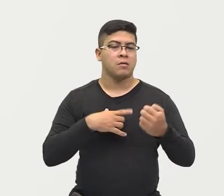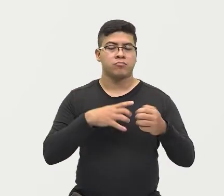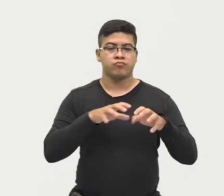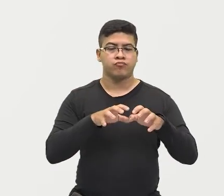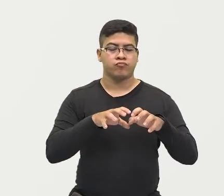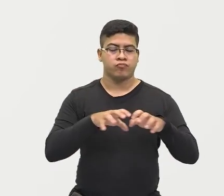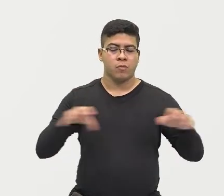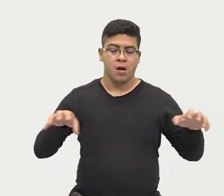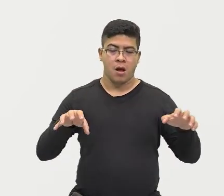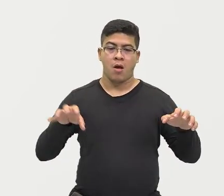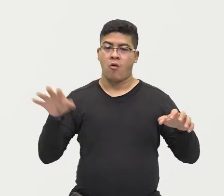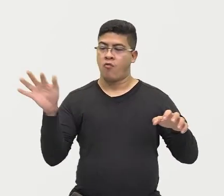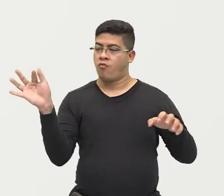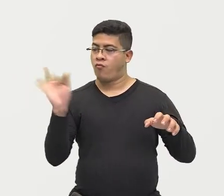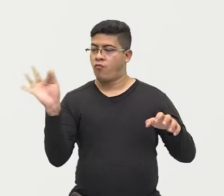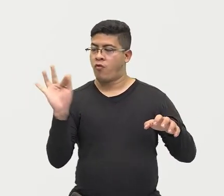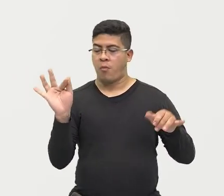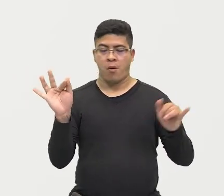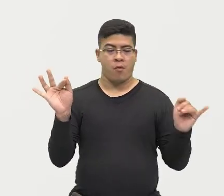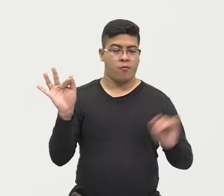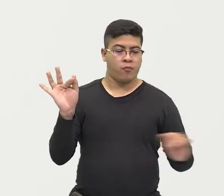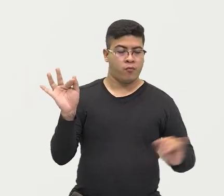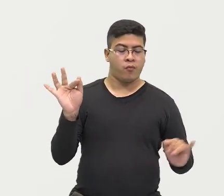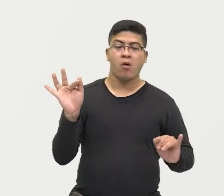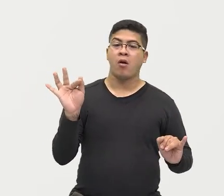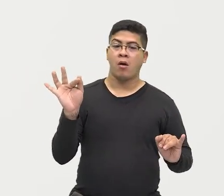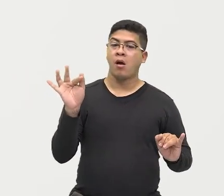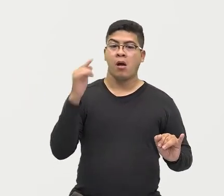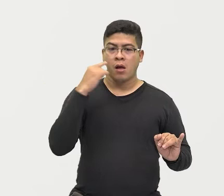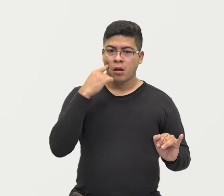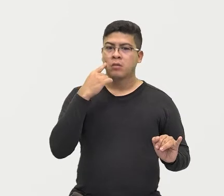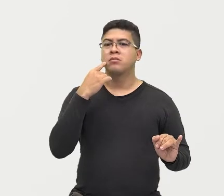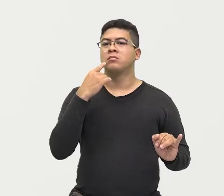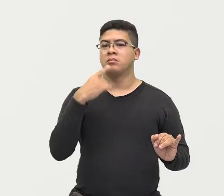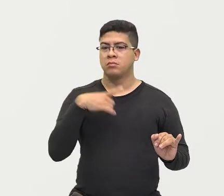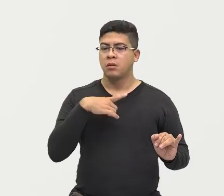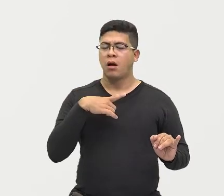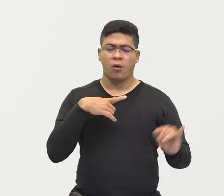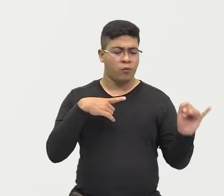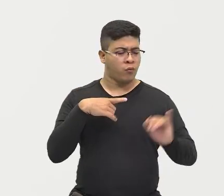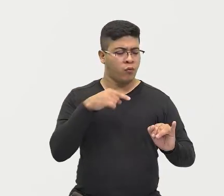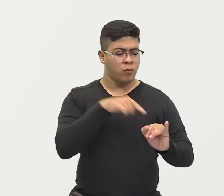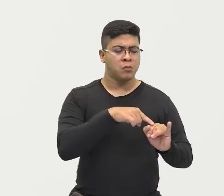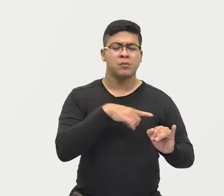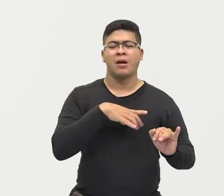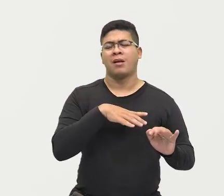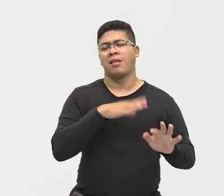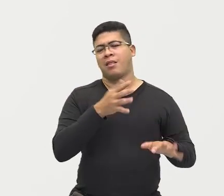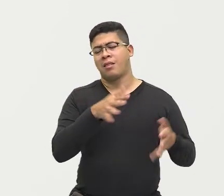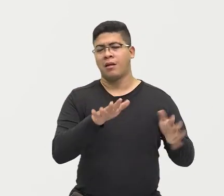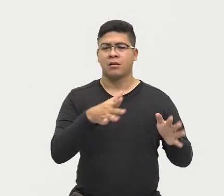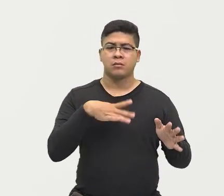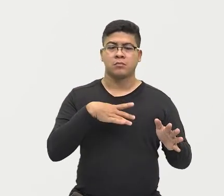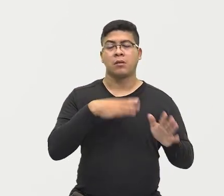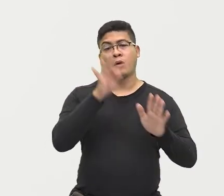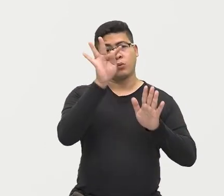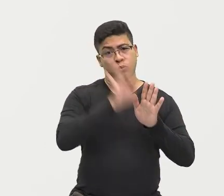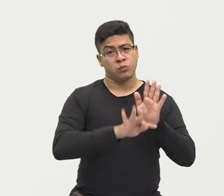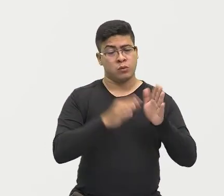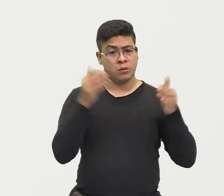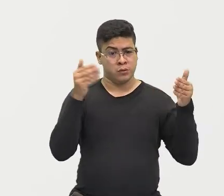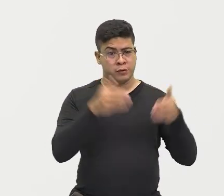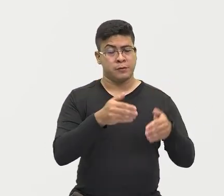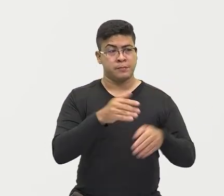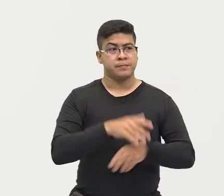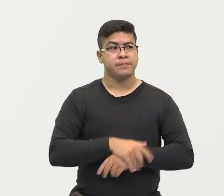rebuscada dentro da literatura, trazendo um falar coloquial também. Coloquial, mas nem tanto, né, nas suas obras. Muito bem. O que